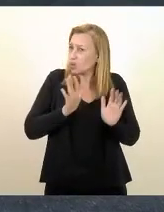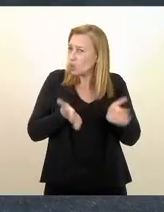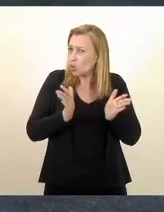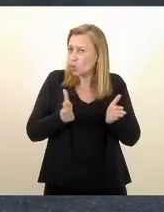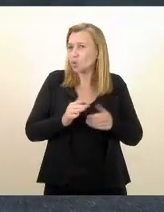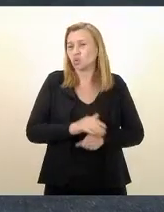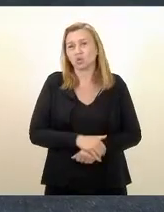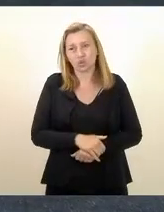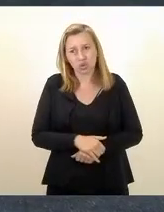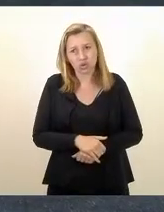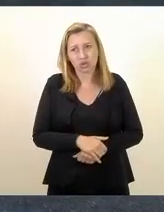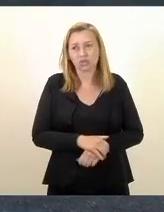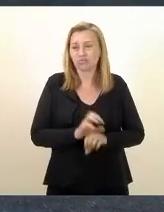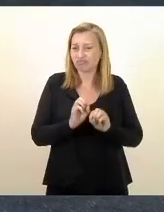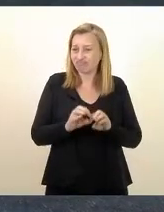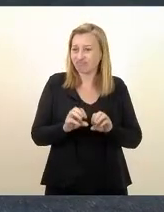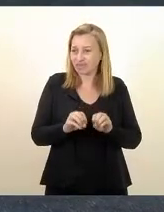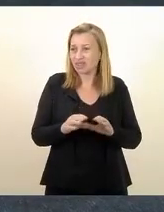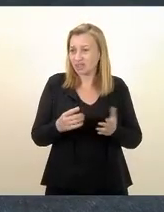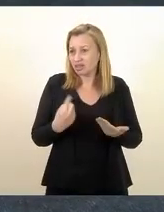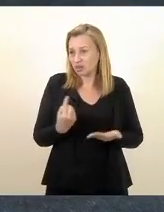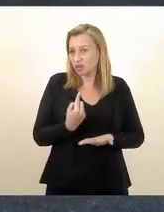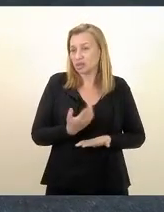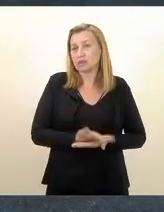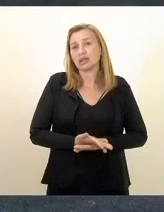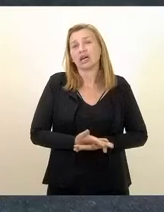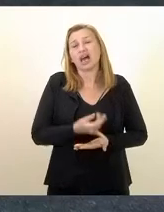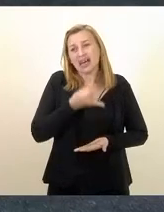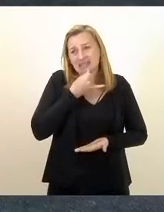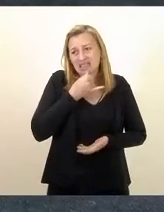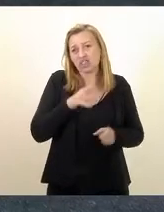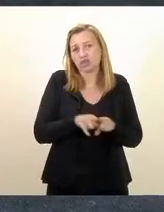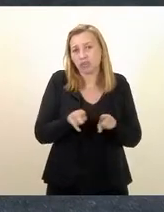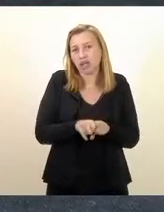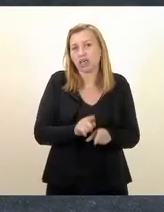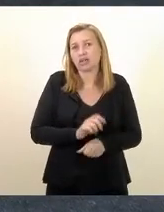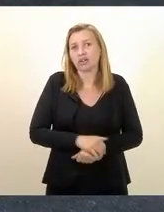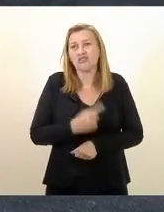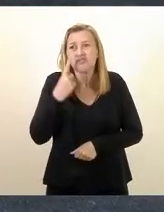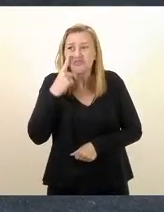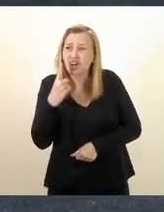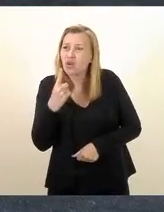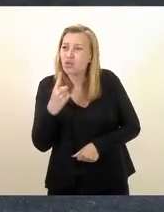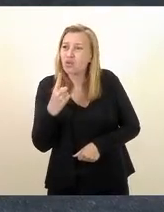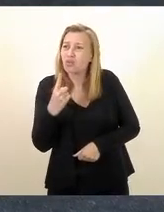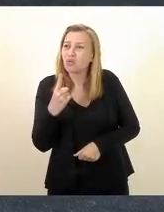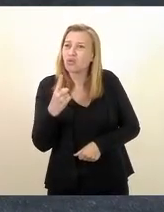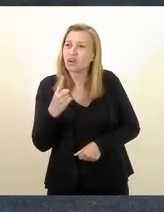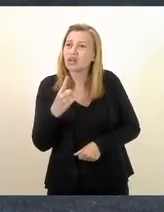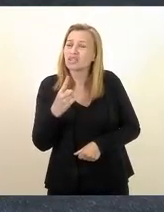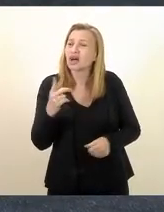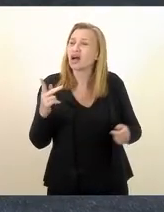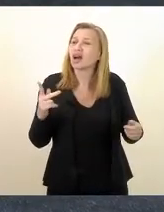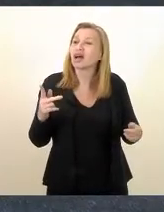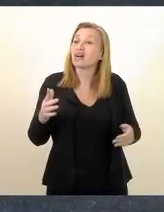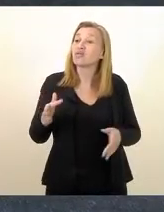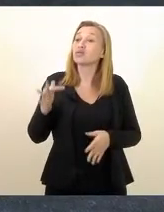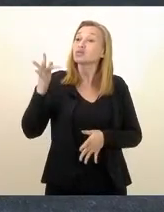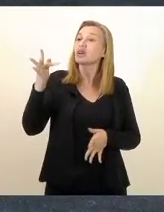desmonte da nossa educação e é muito triste também ver o que que está vindo por aí